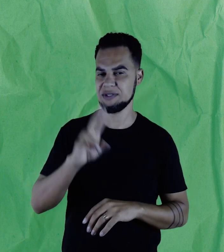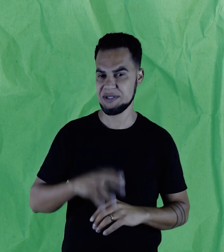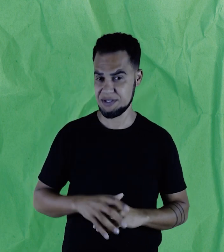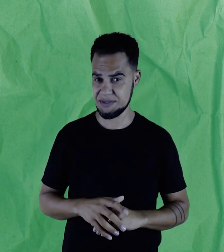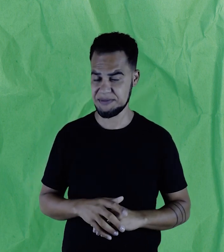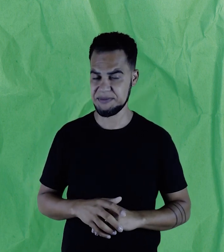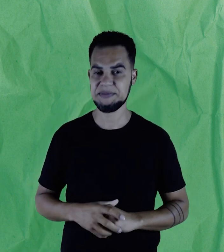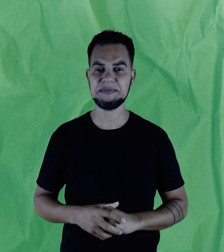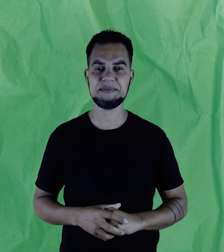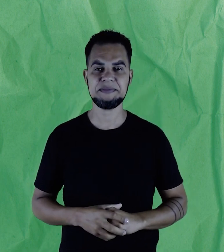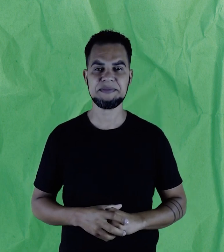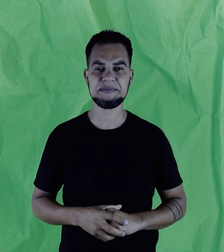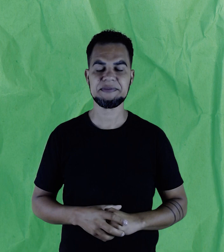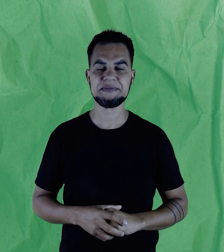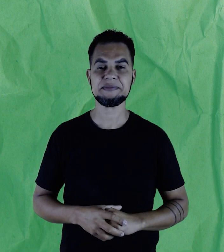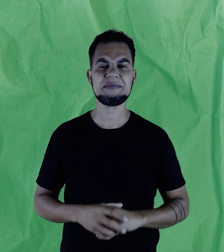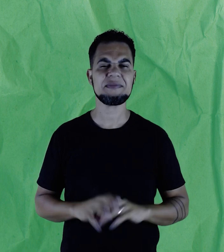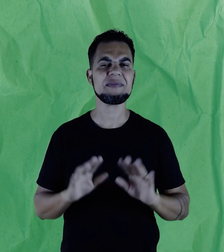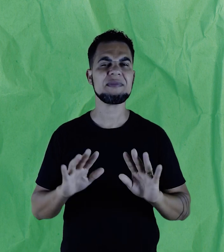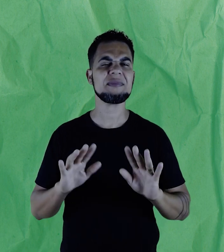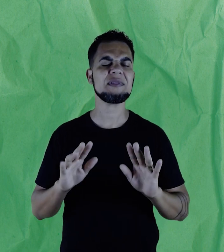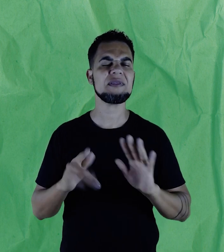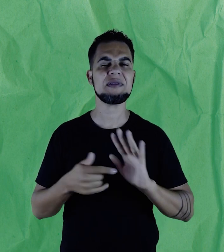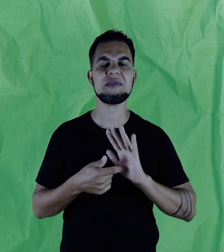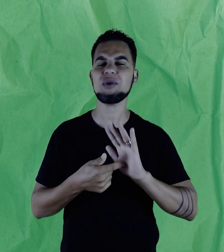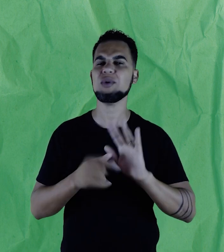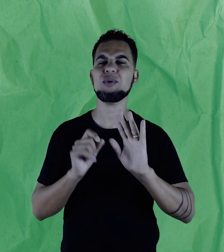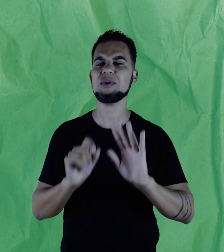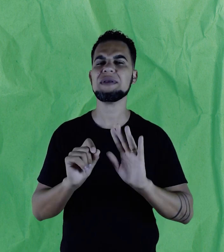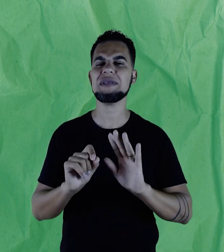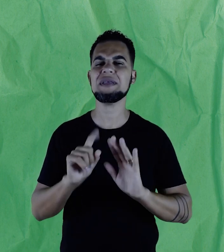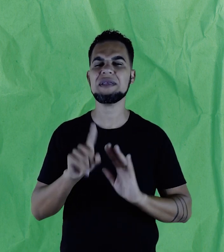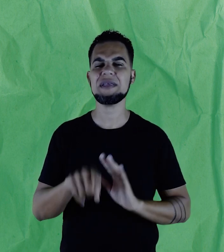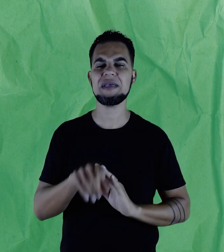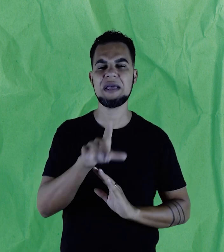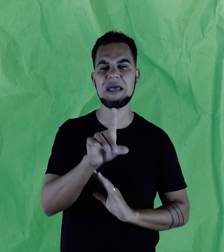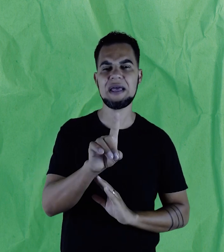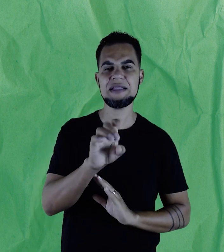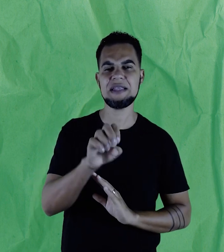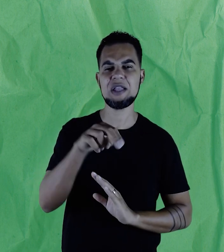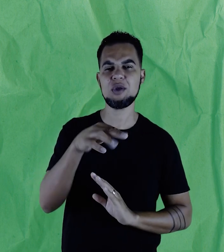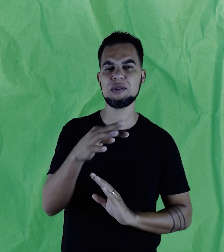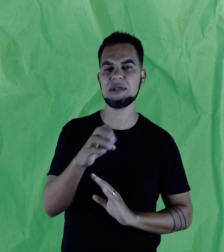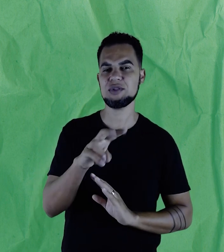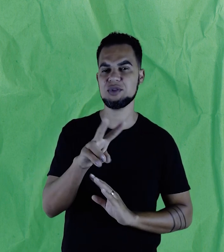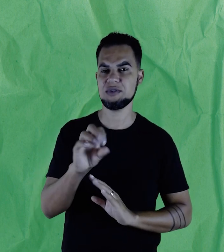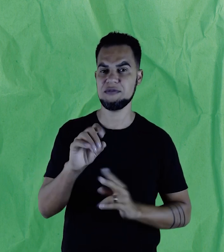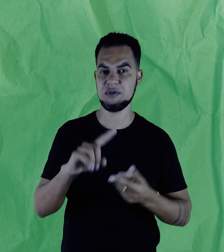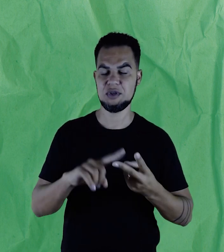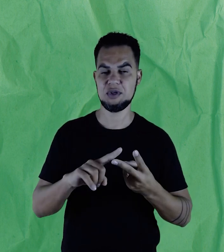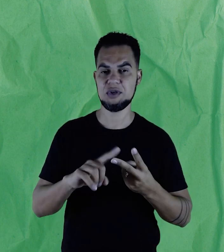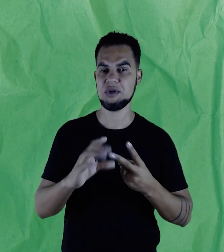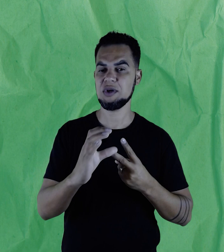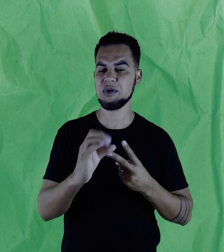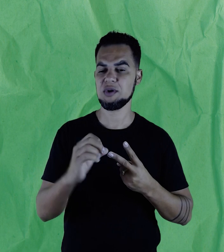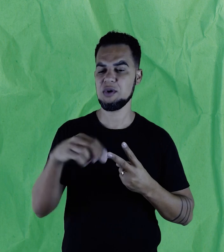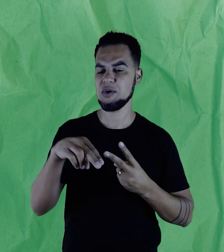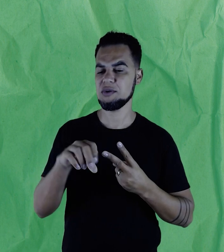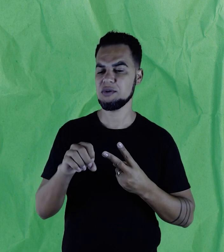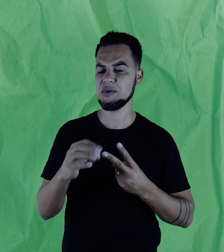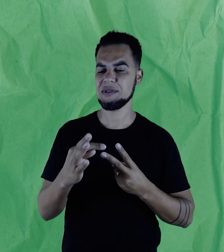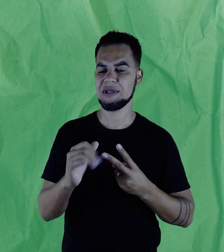linguagem, destacar aqui o que vem a ser sentido denotativo e sentido conotativo, porque eu estou falando aí de linguagem